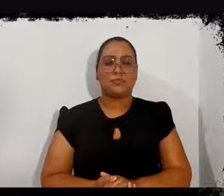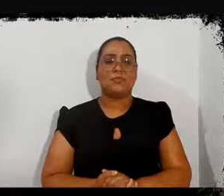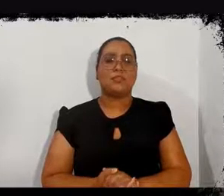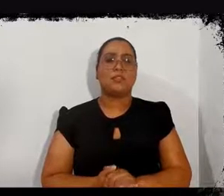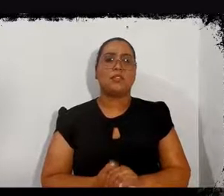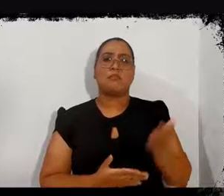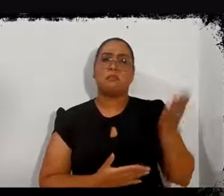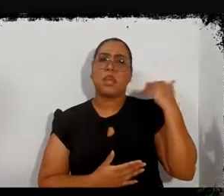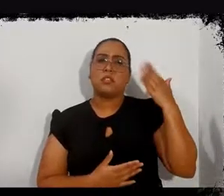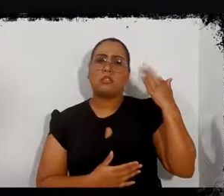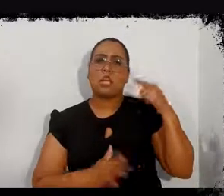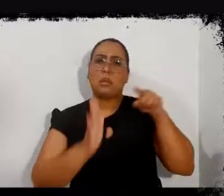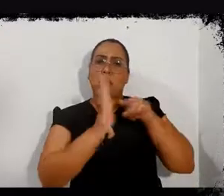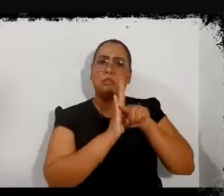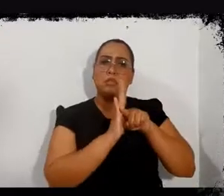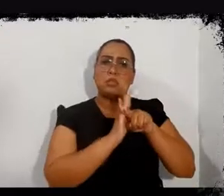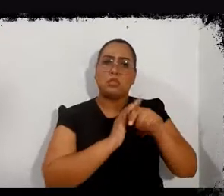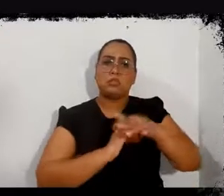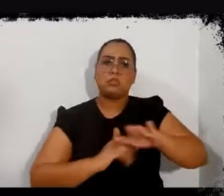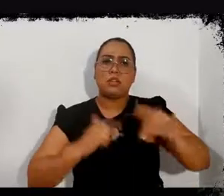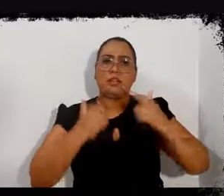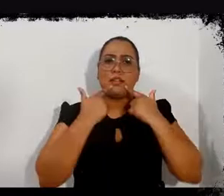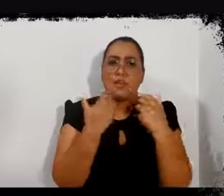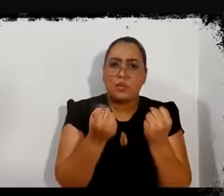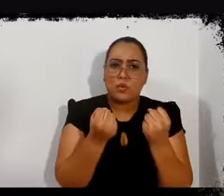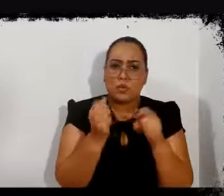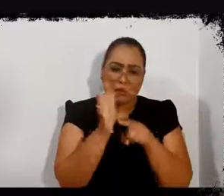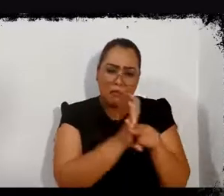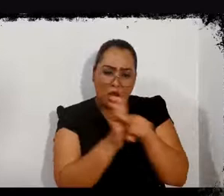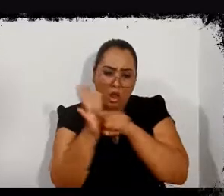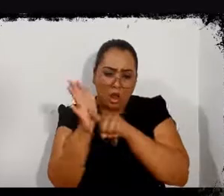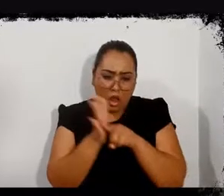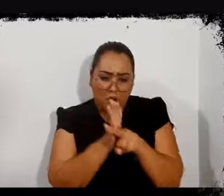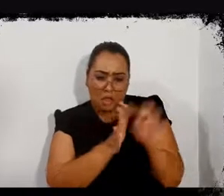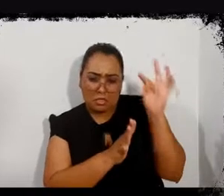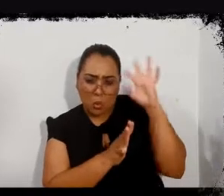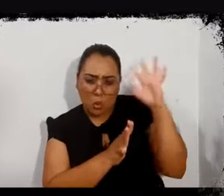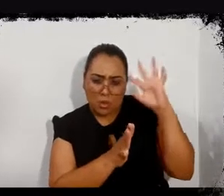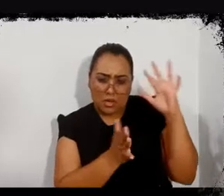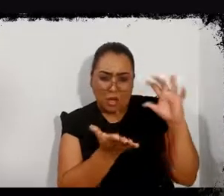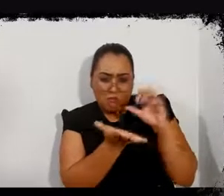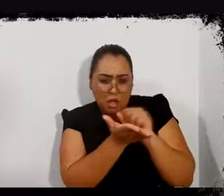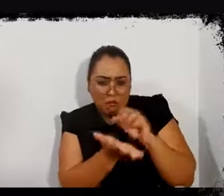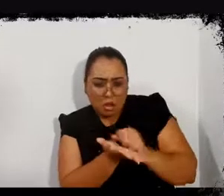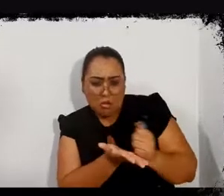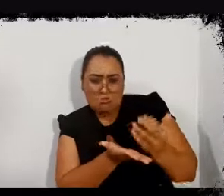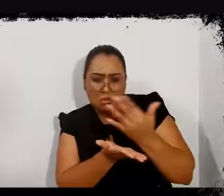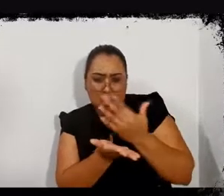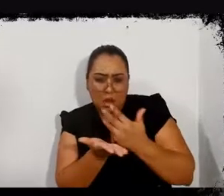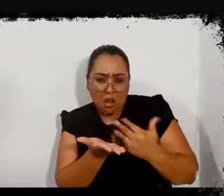se relacionariam aos rituais de iniciação à vida de